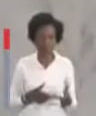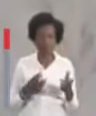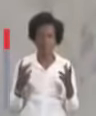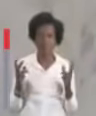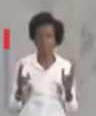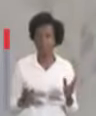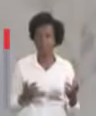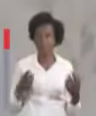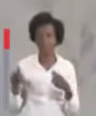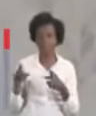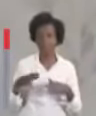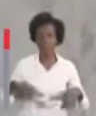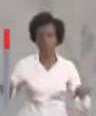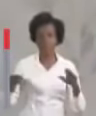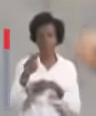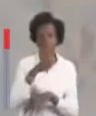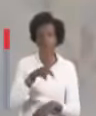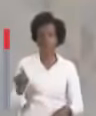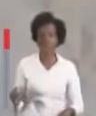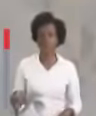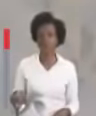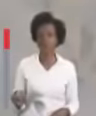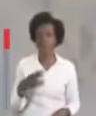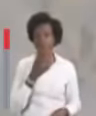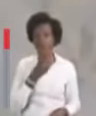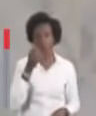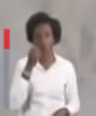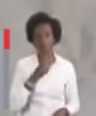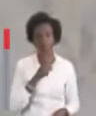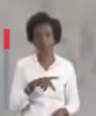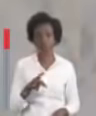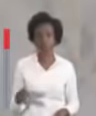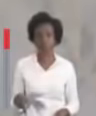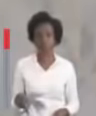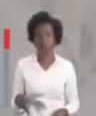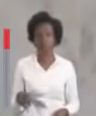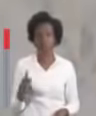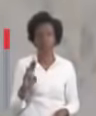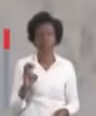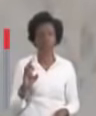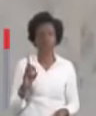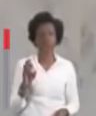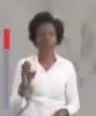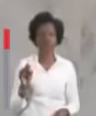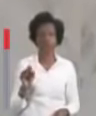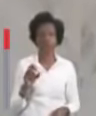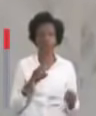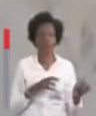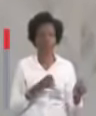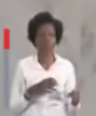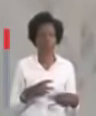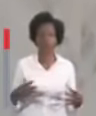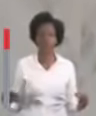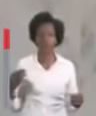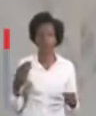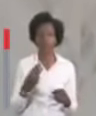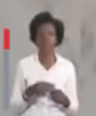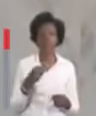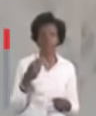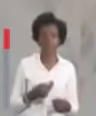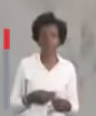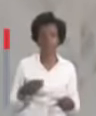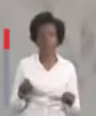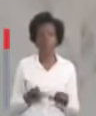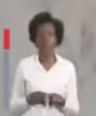essas professoras e esses professores de várias redes de em várias redes municipais e até